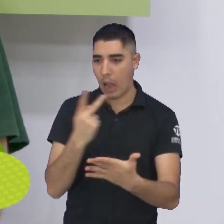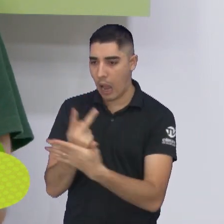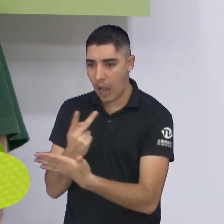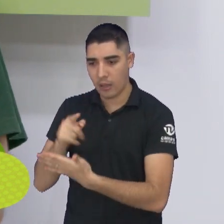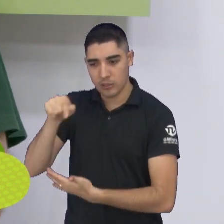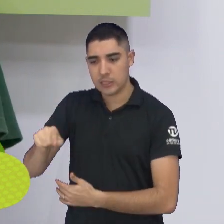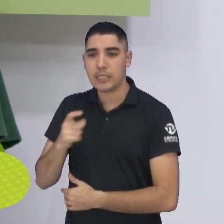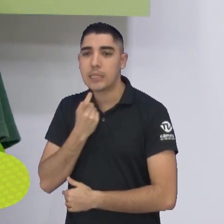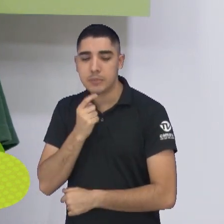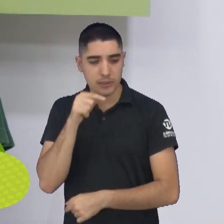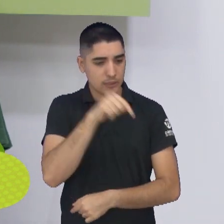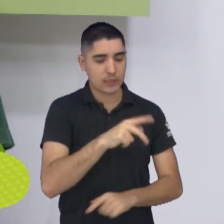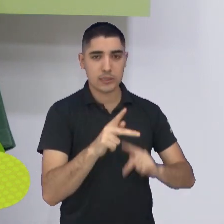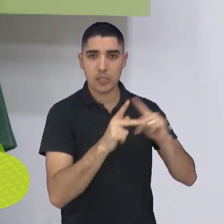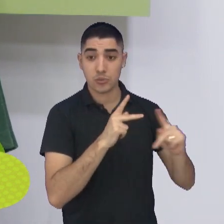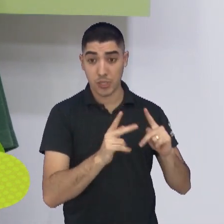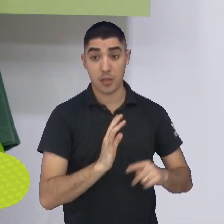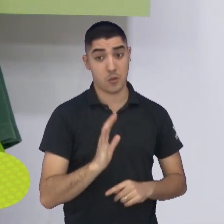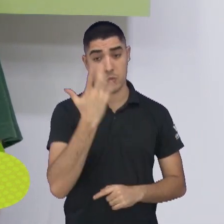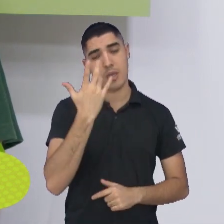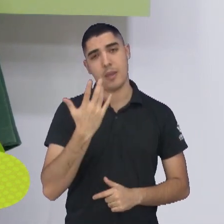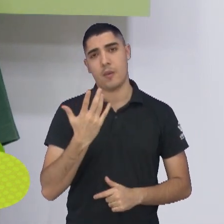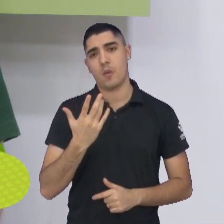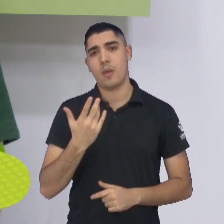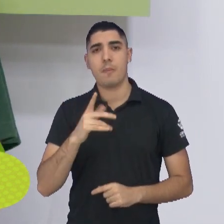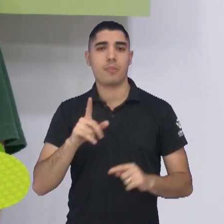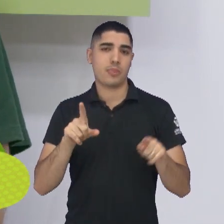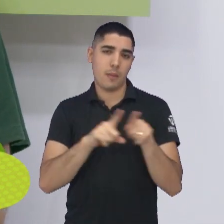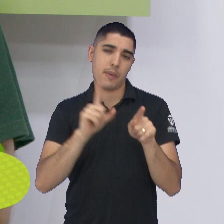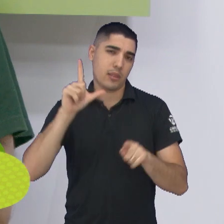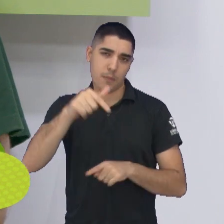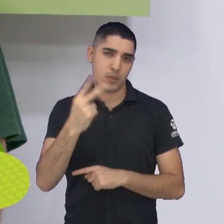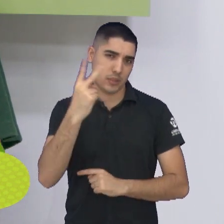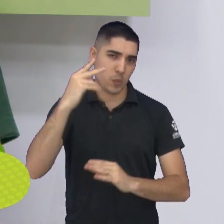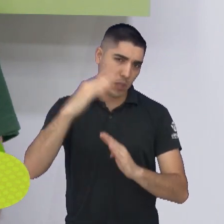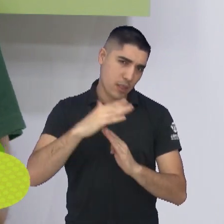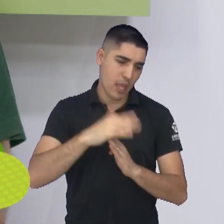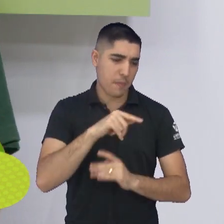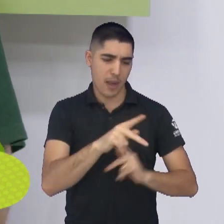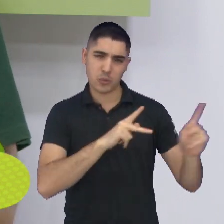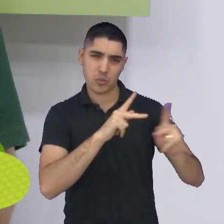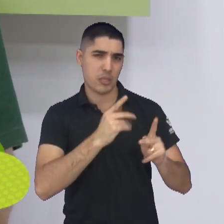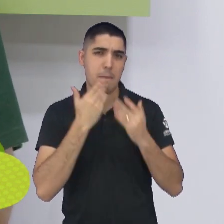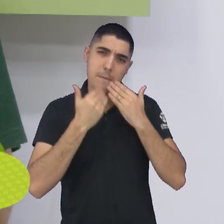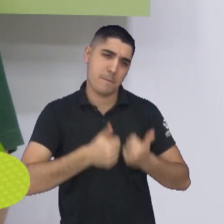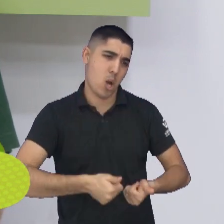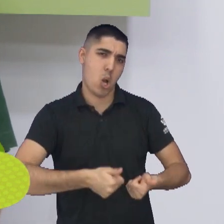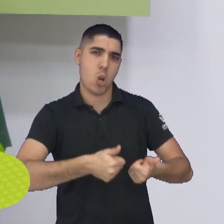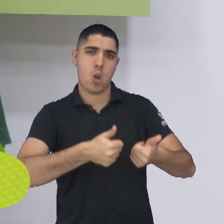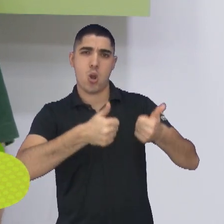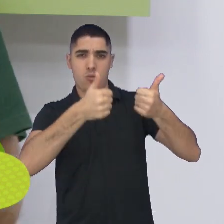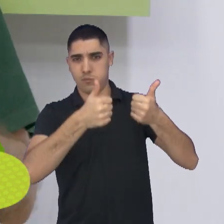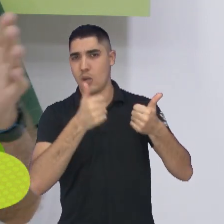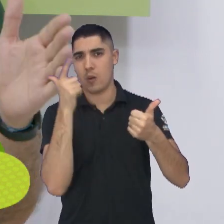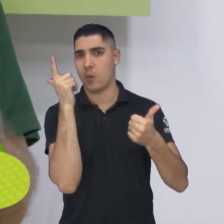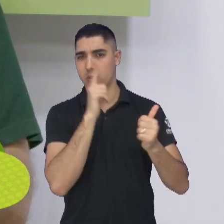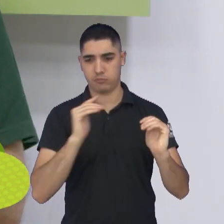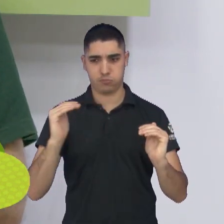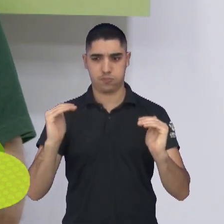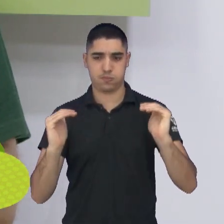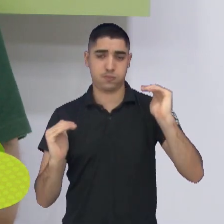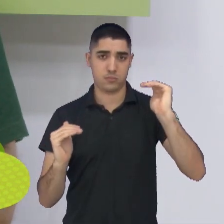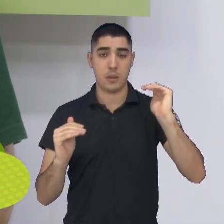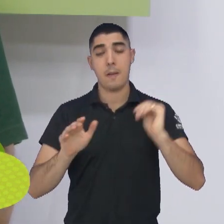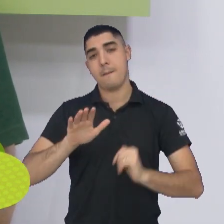tirando o último set, que foi o São José teve uma ampla vantagem e administrou muito bem o set, os